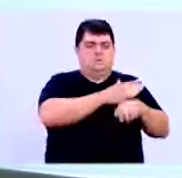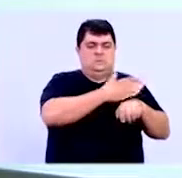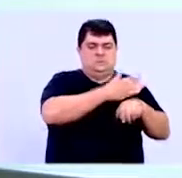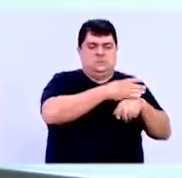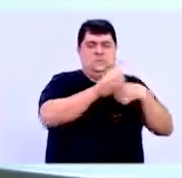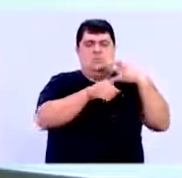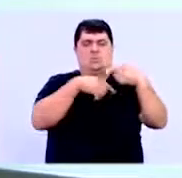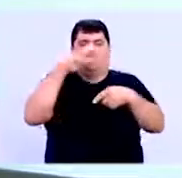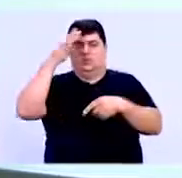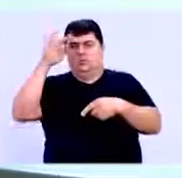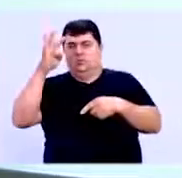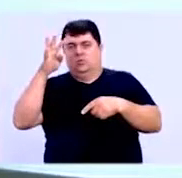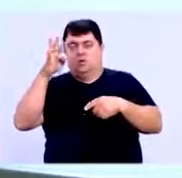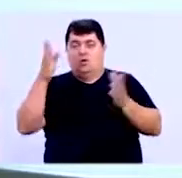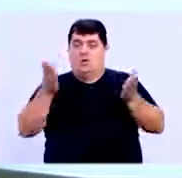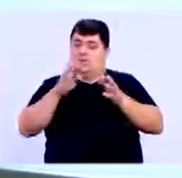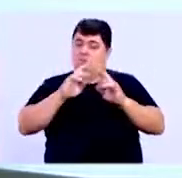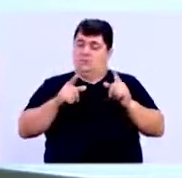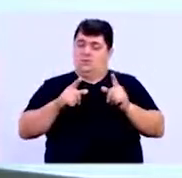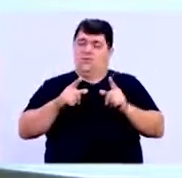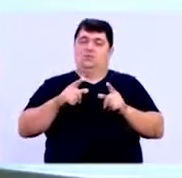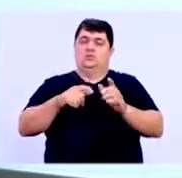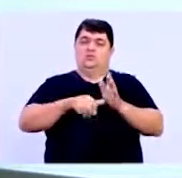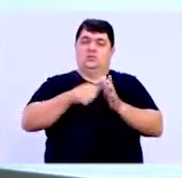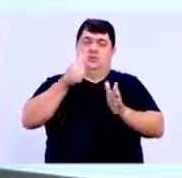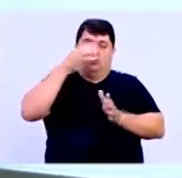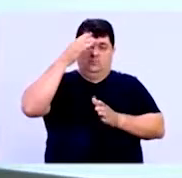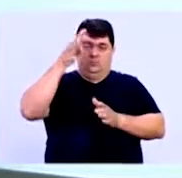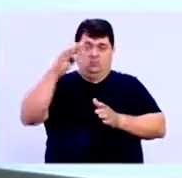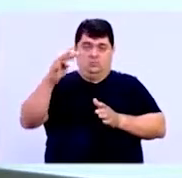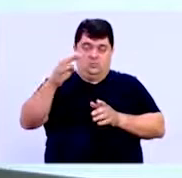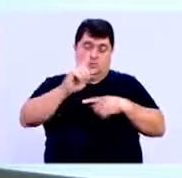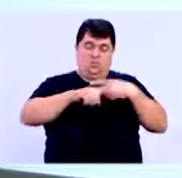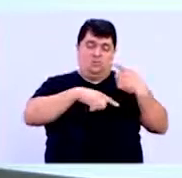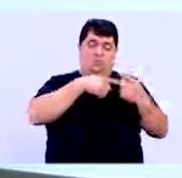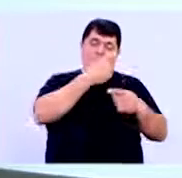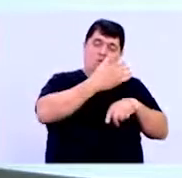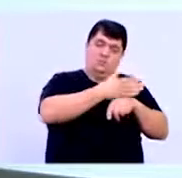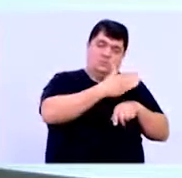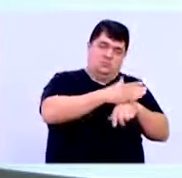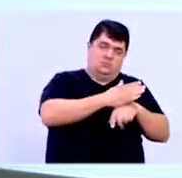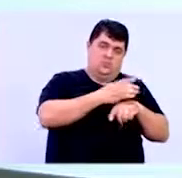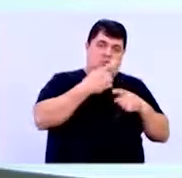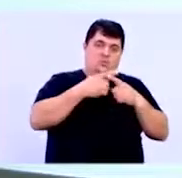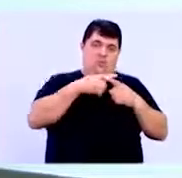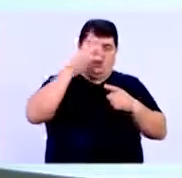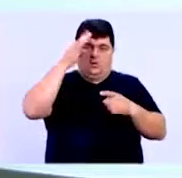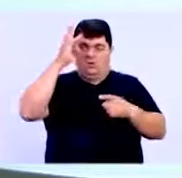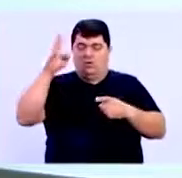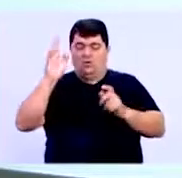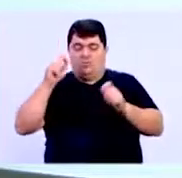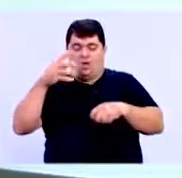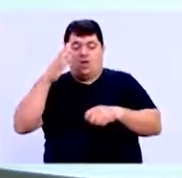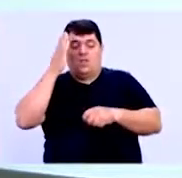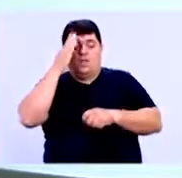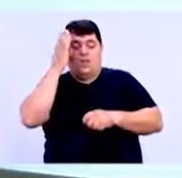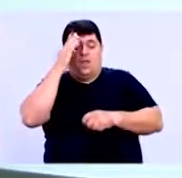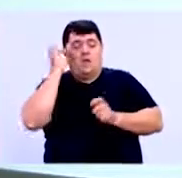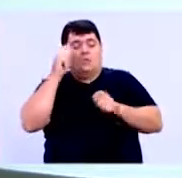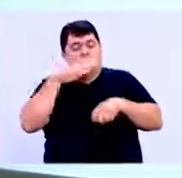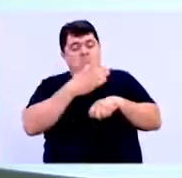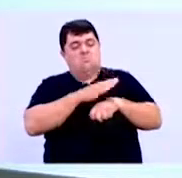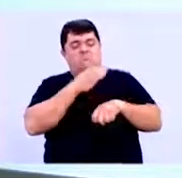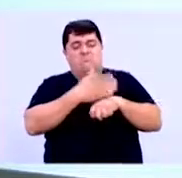você saber essa parte teórica. Então, a parte teórica, ela te dá subsídio no processo de tomada de